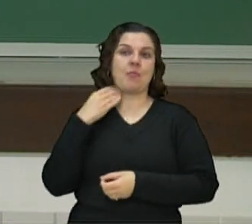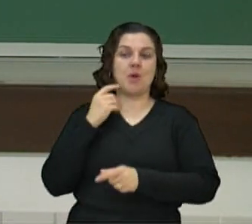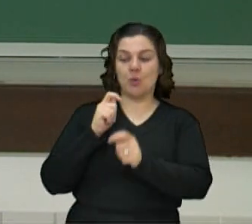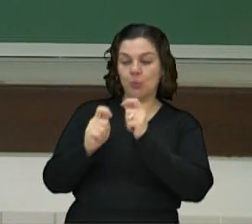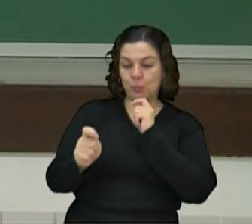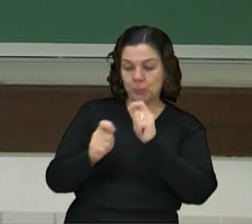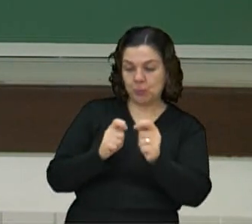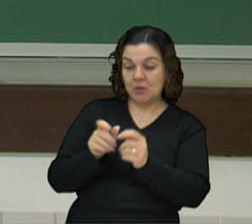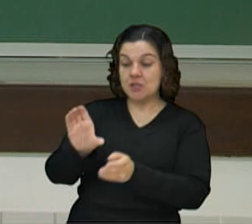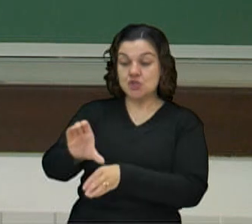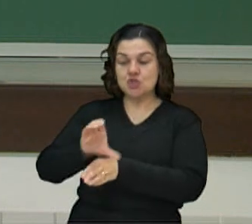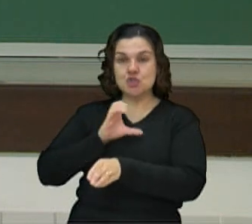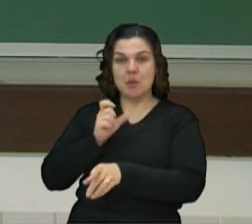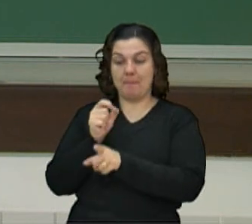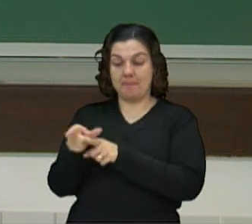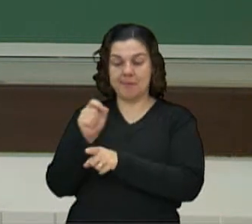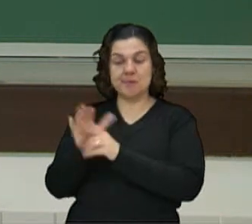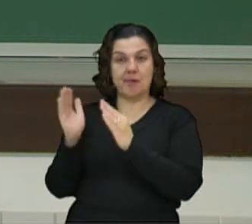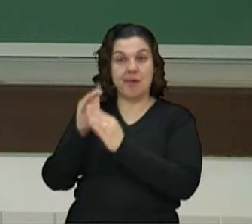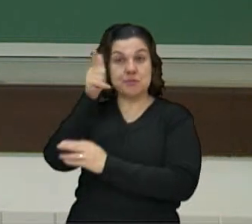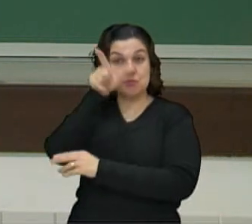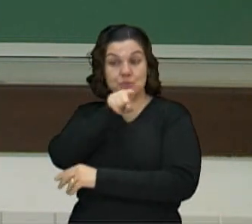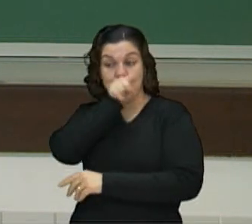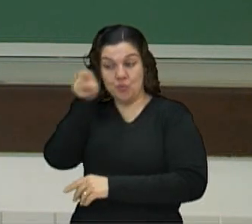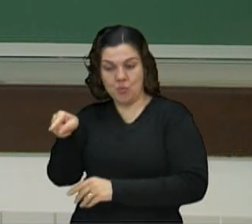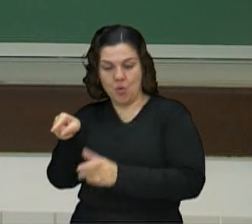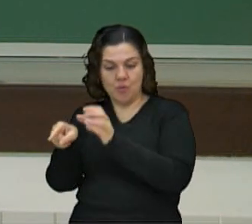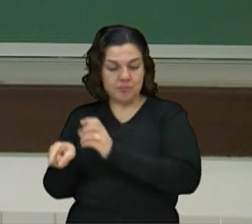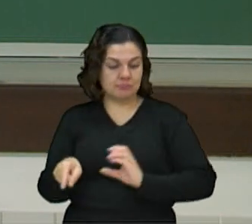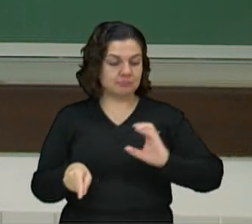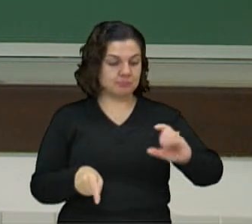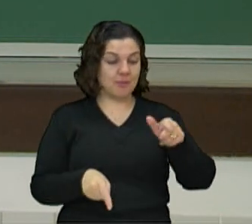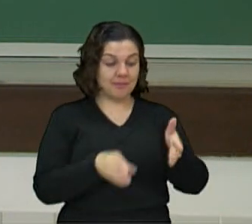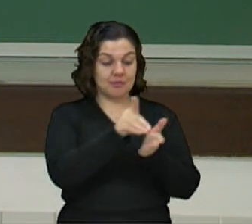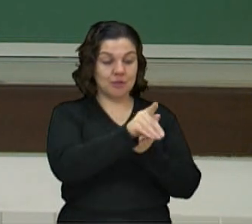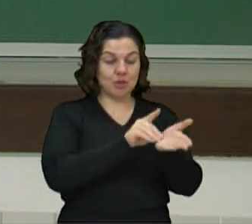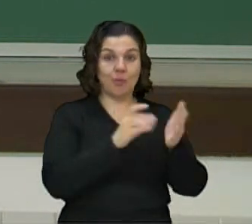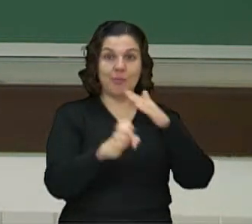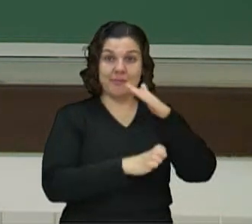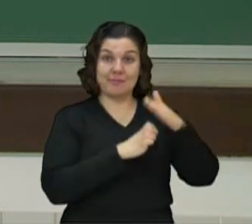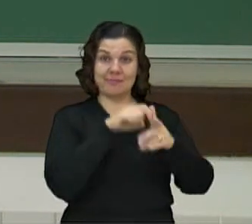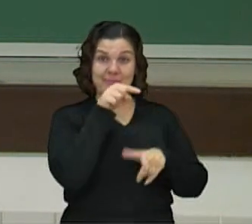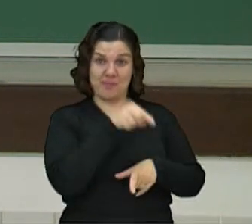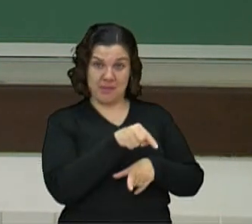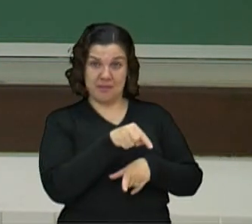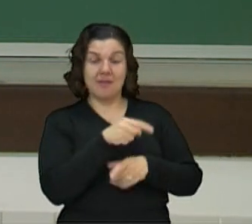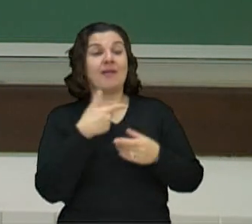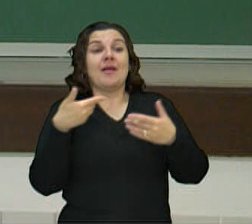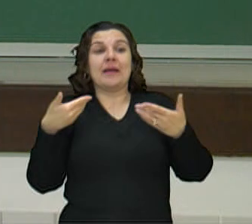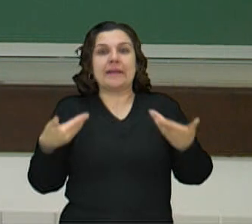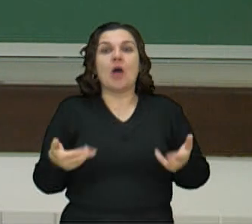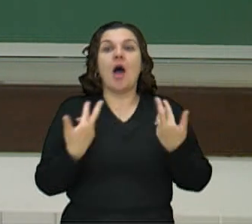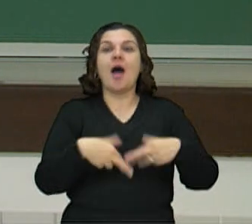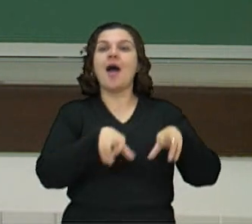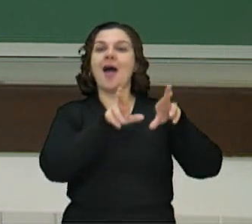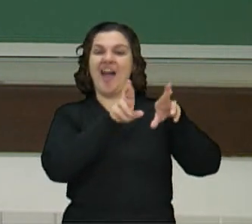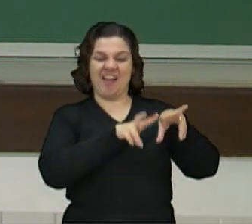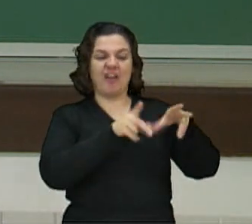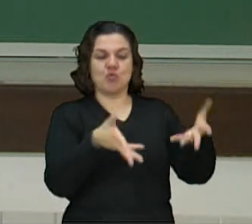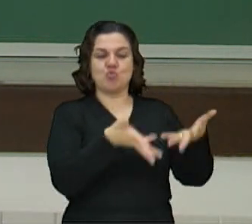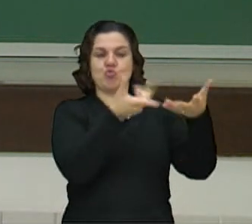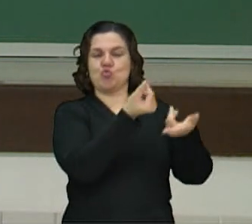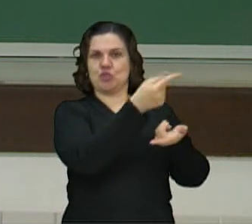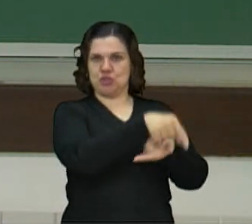para pegar aquele valor e poder investir esse valor em ações de empresas, na expectativa de que isso daria muito